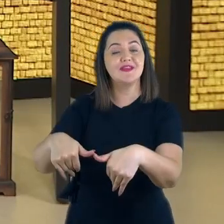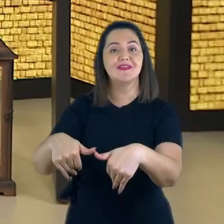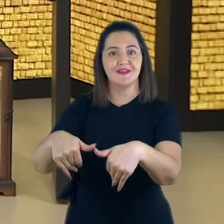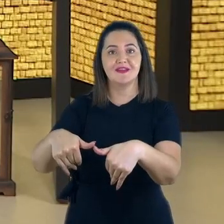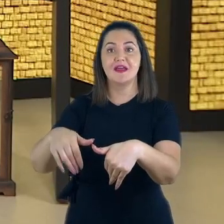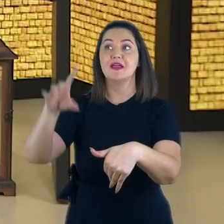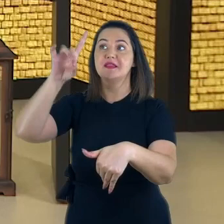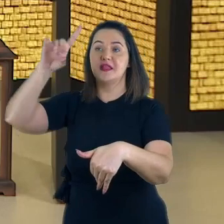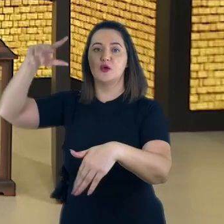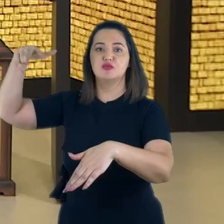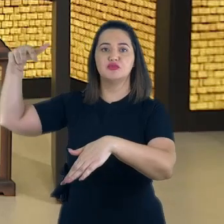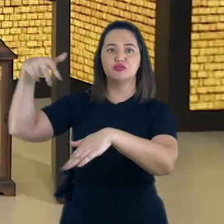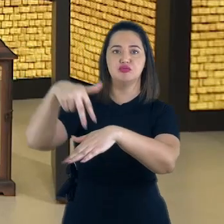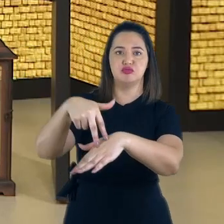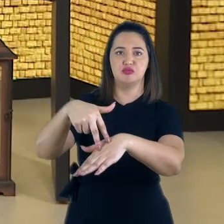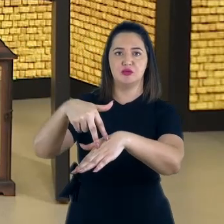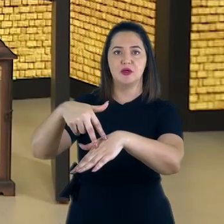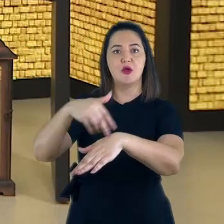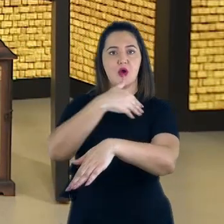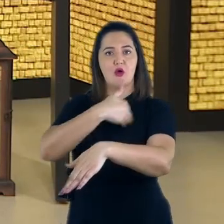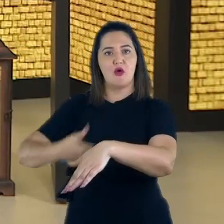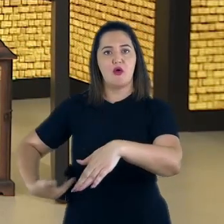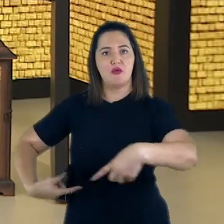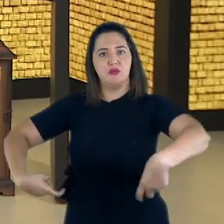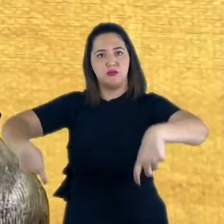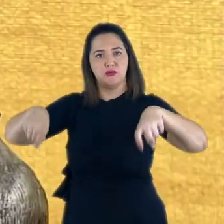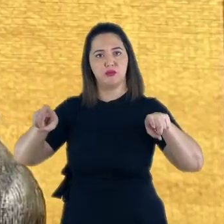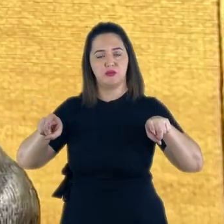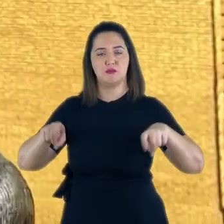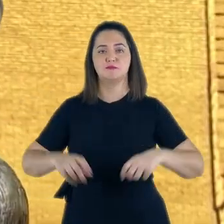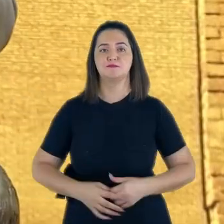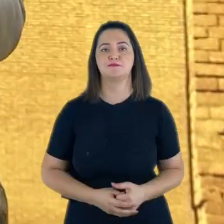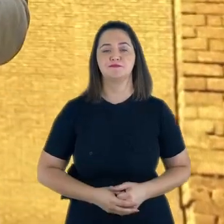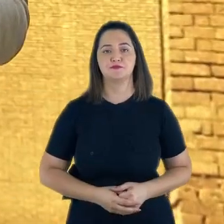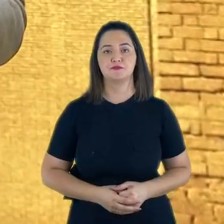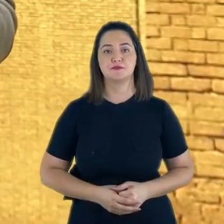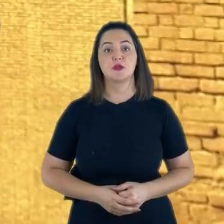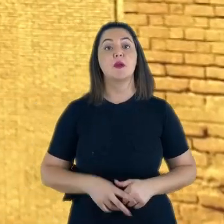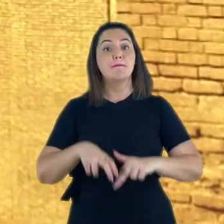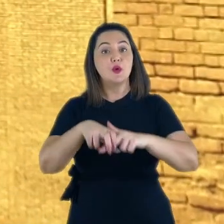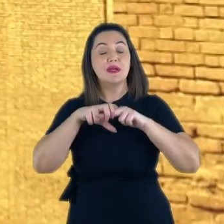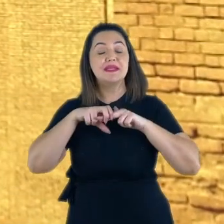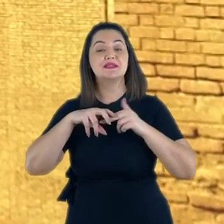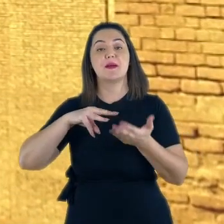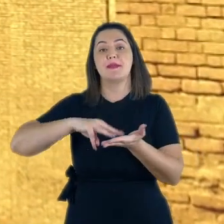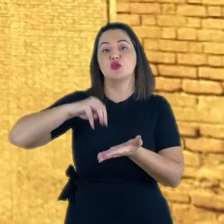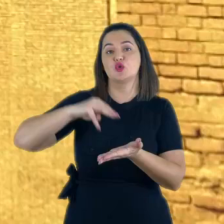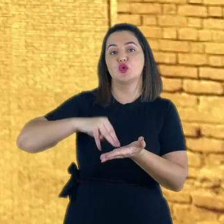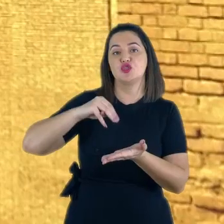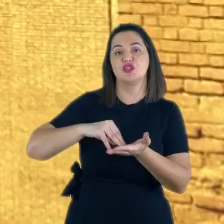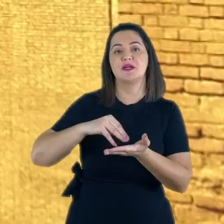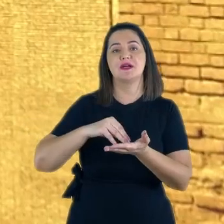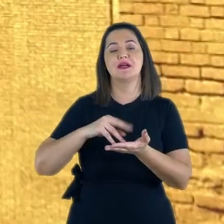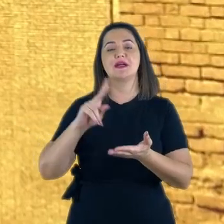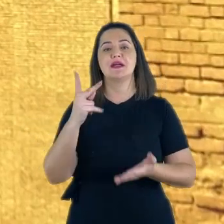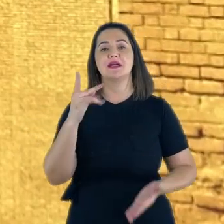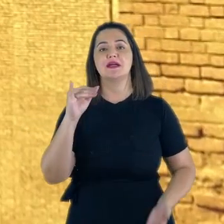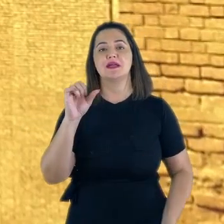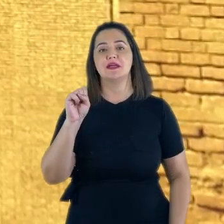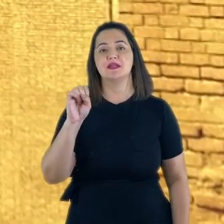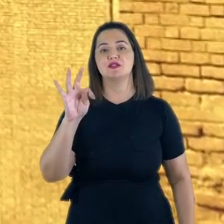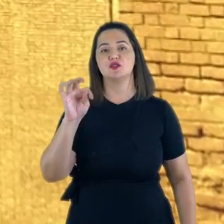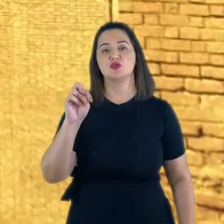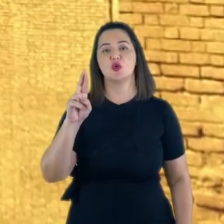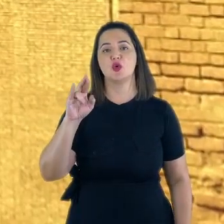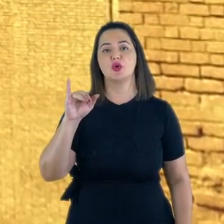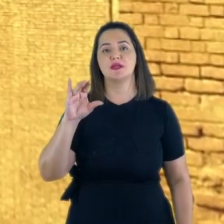Daniel capítulo 2, versículo 44. Portanto, esta abordagem historicista forma o modelo ideal para